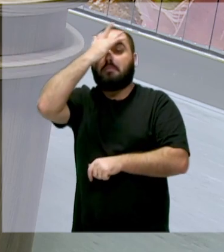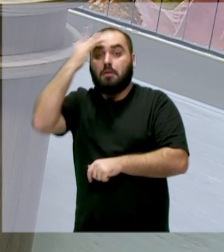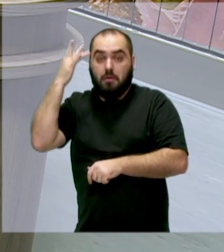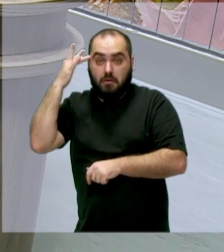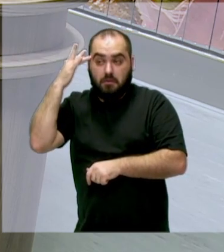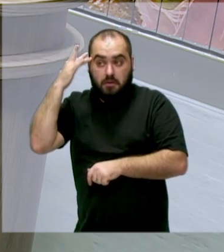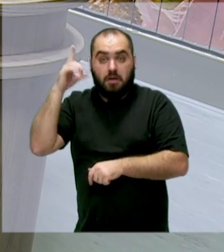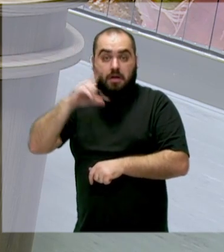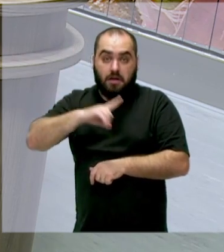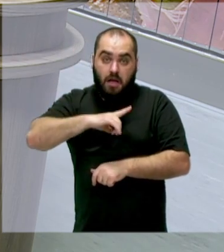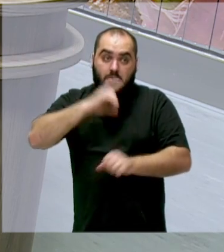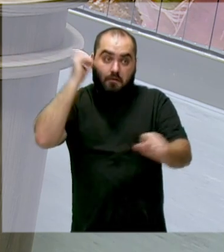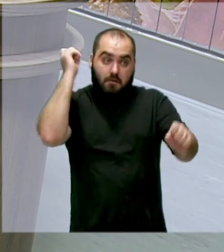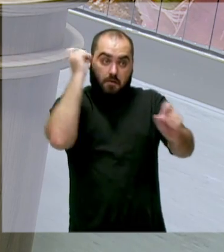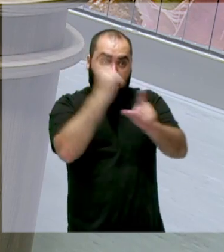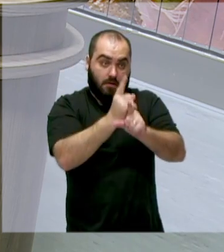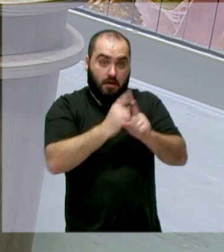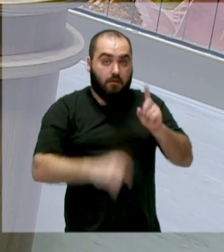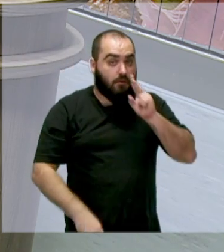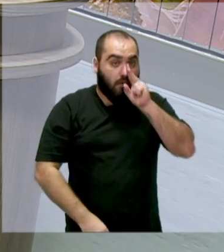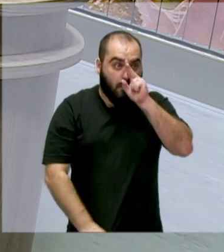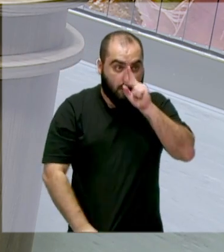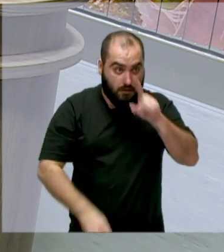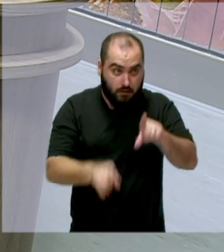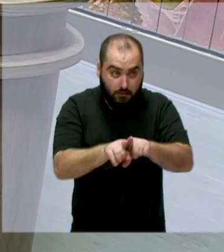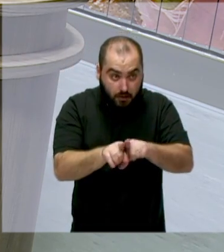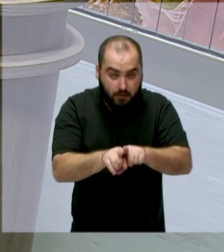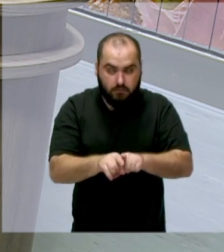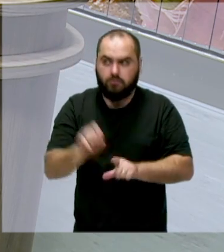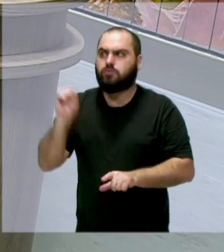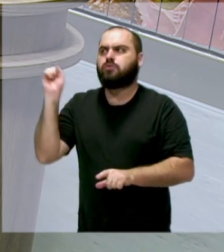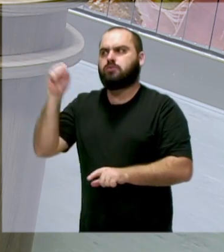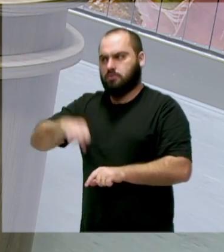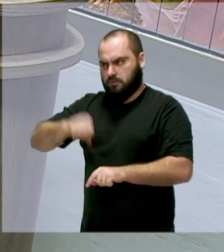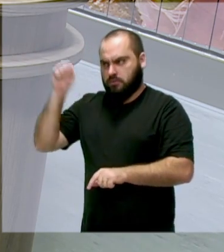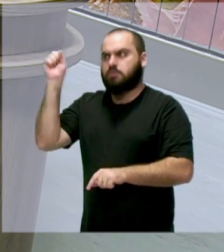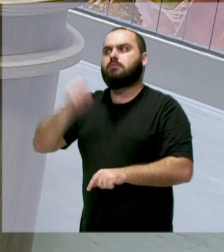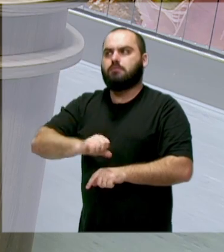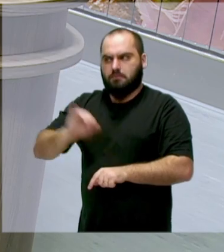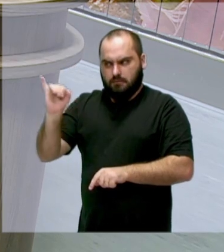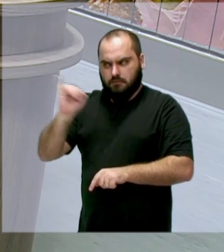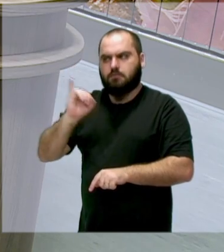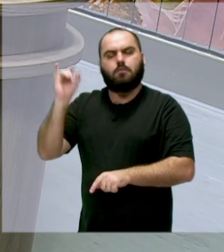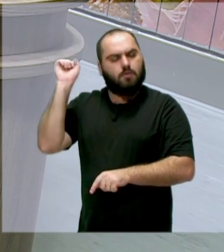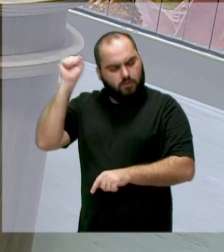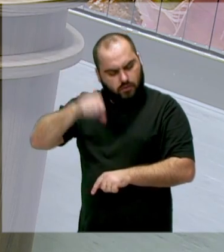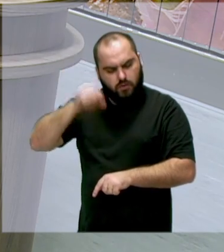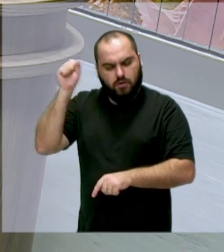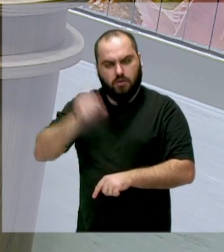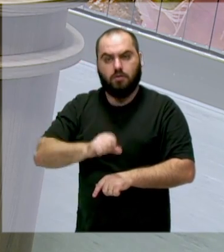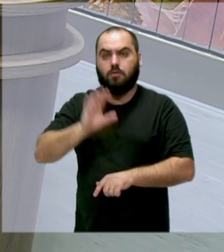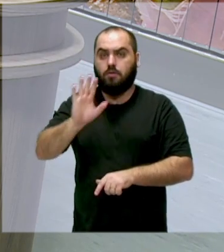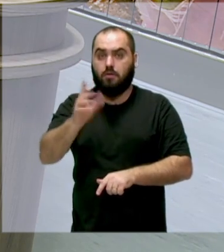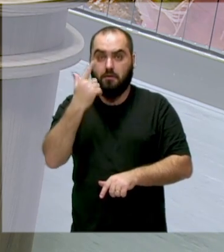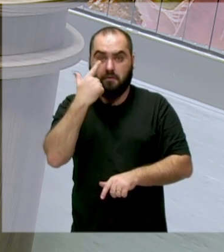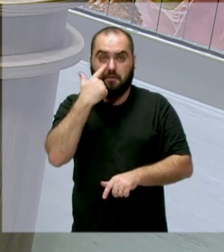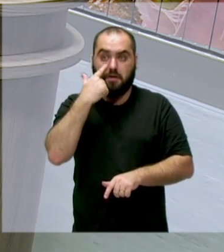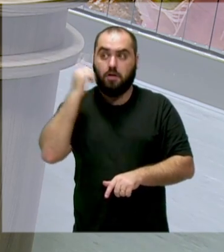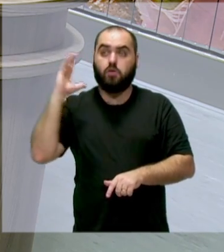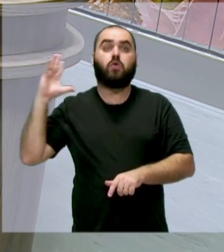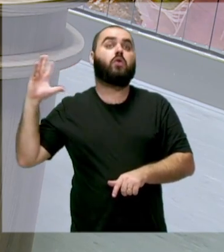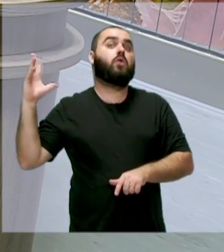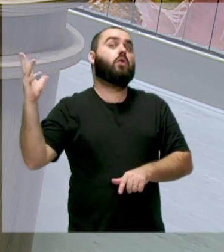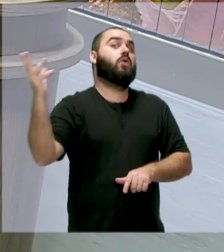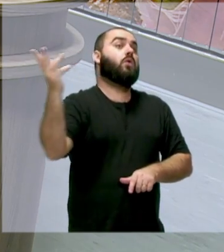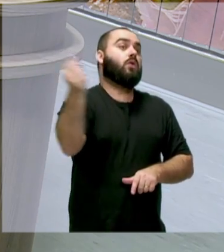índice de infestação? Também. Itajaí, nesse levantamento, caracterizou toda Itajaí como